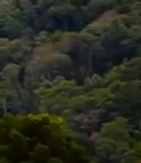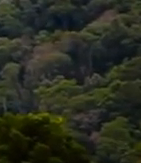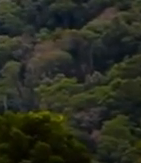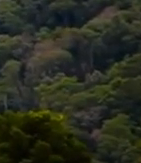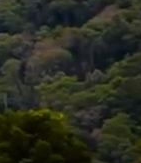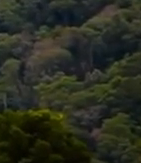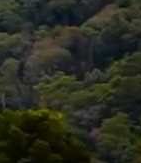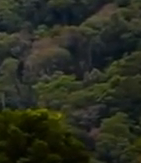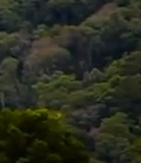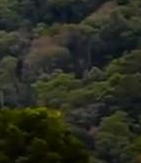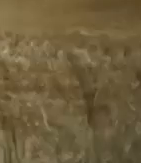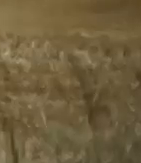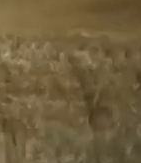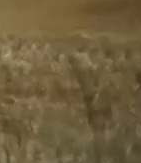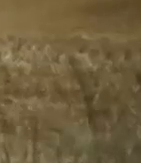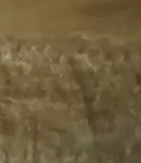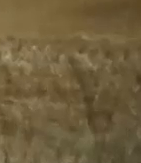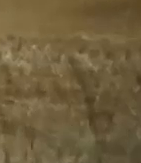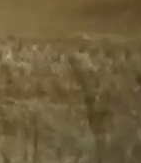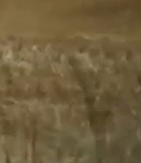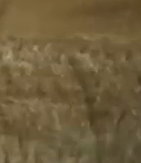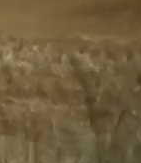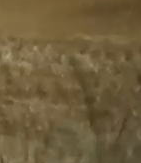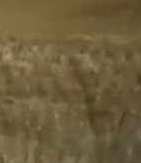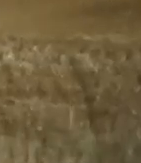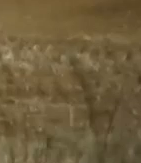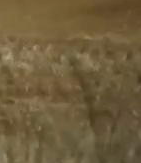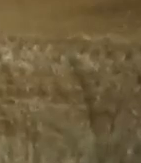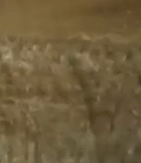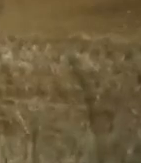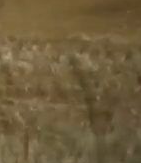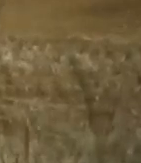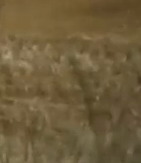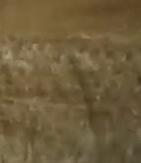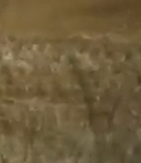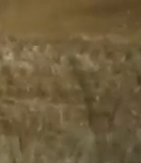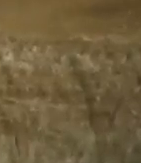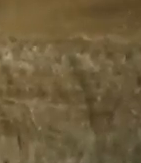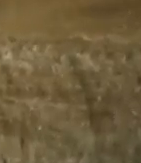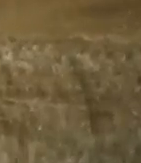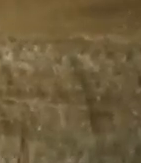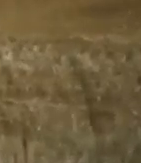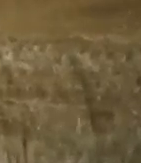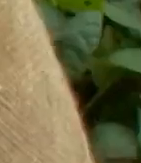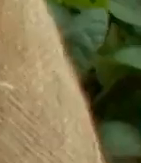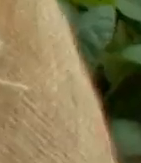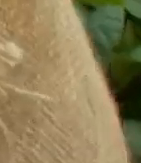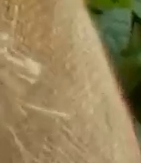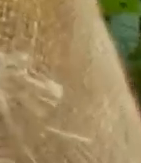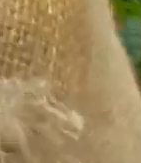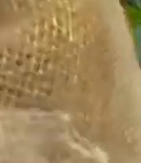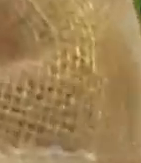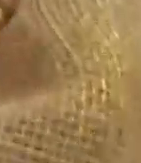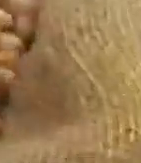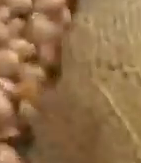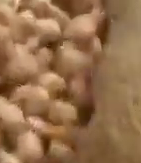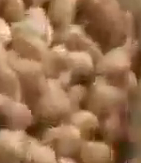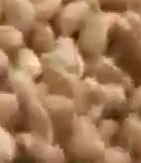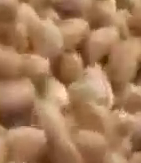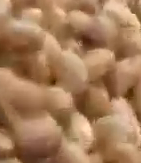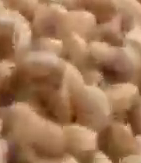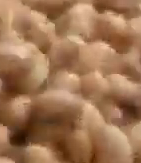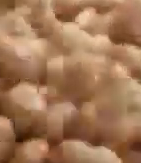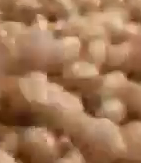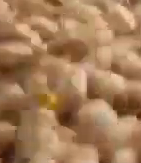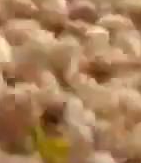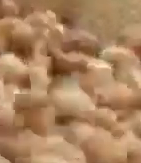novo mundo. Porque a terra mais arriba, Deus dos sonhos, lindos